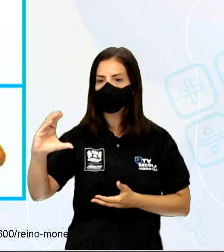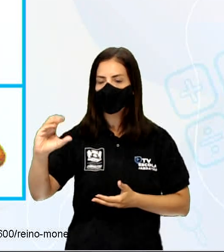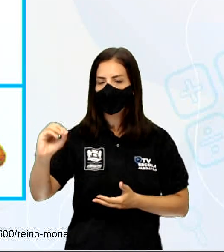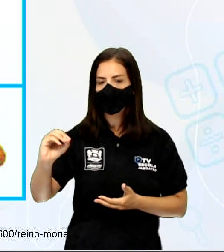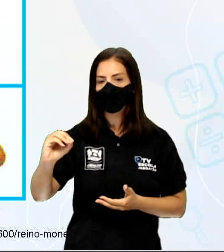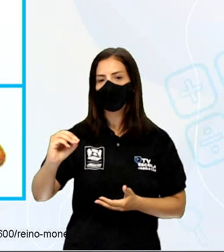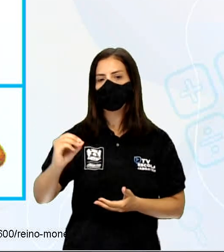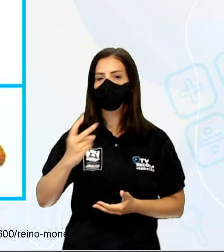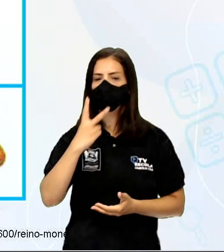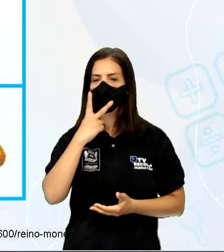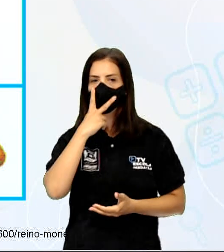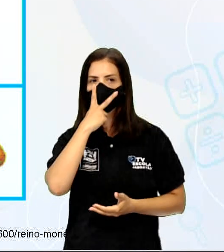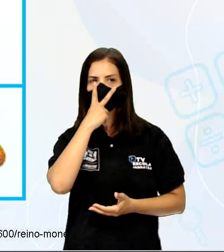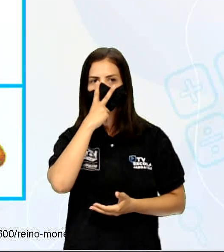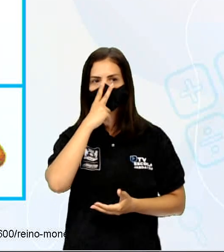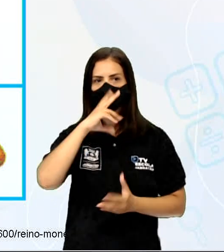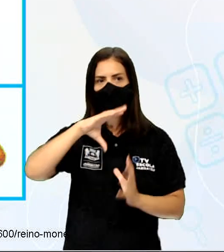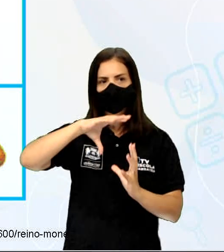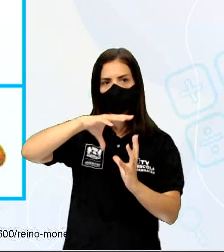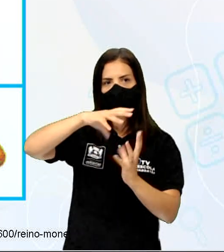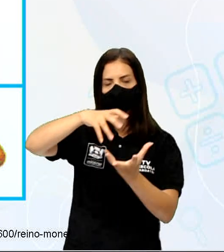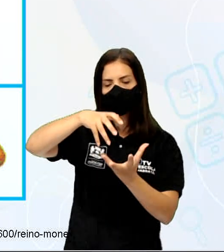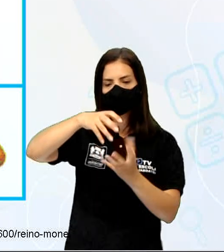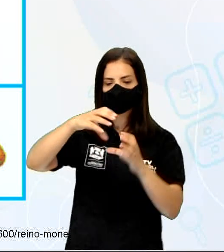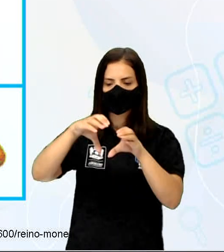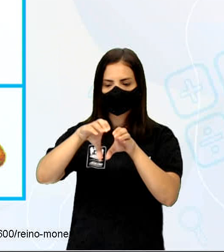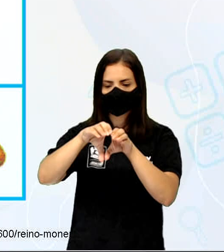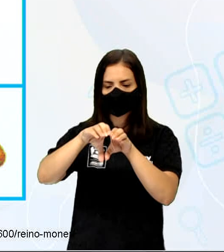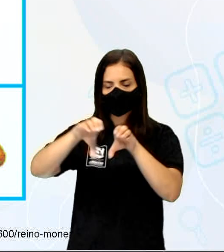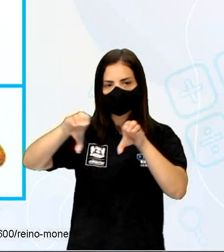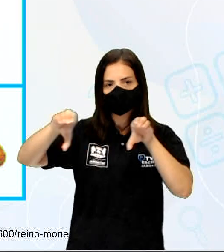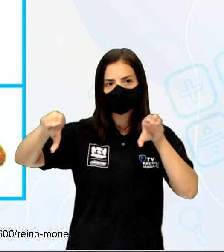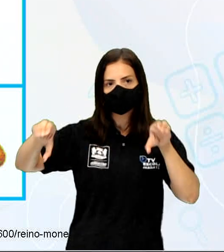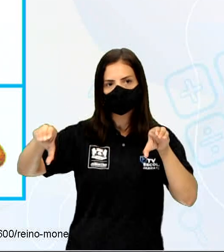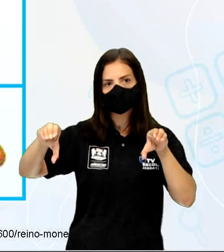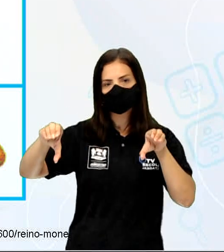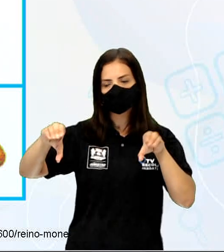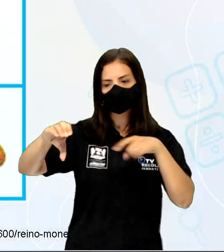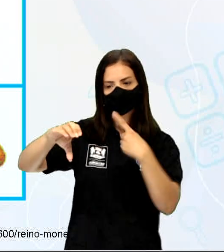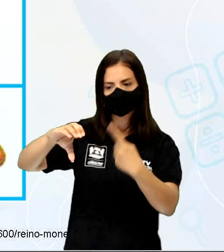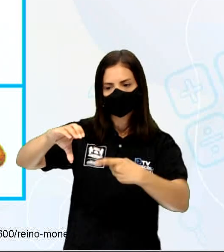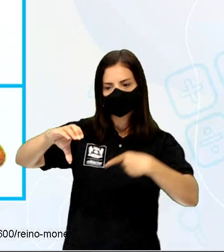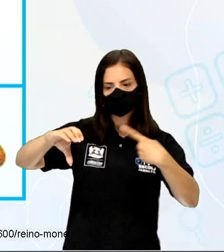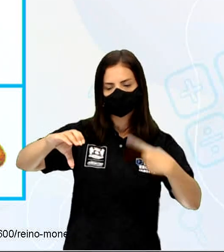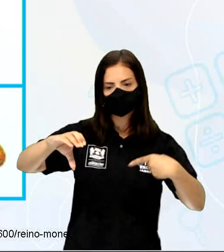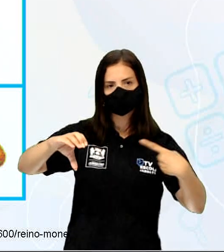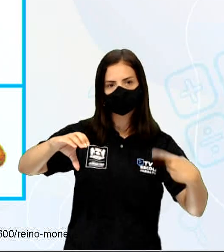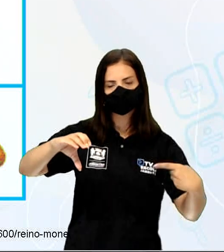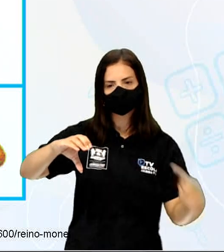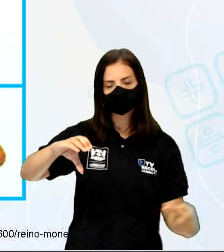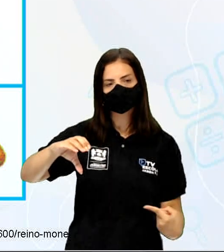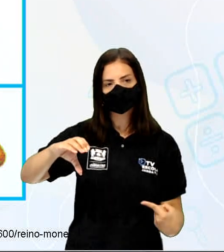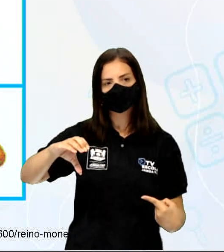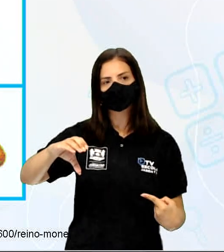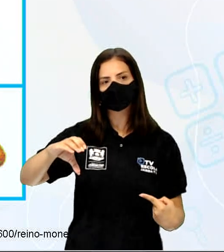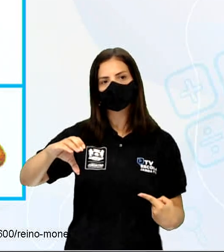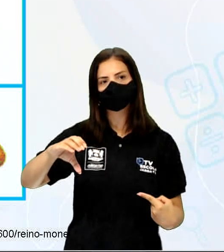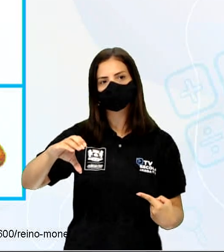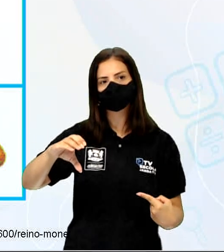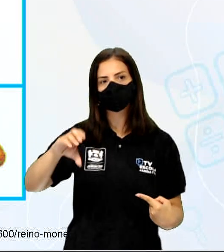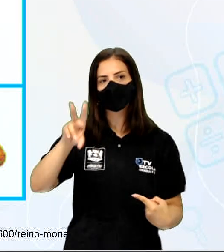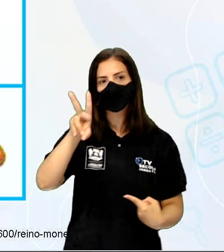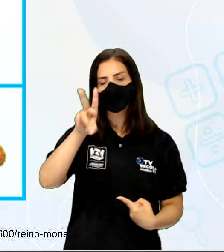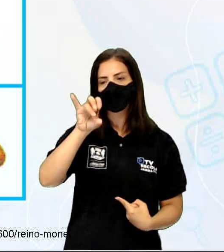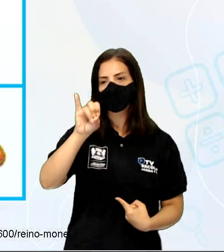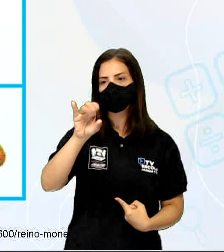têm formato de bastão, espirilos, que são bactérias em formato de espiral, e vibriões,